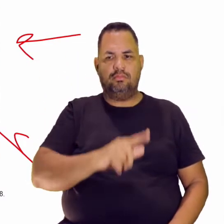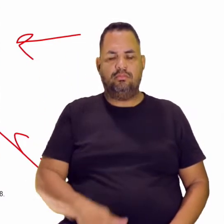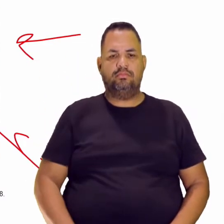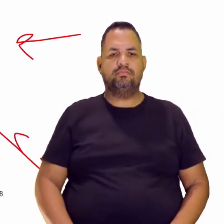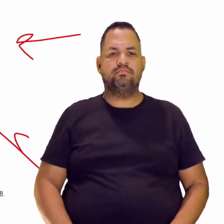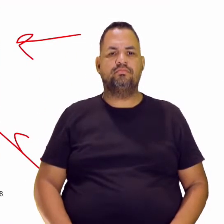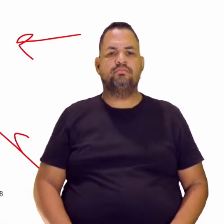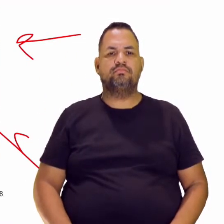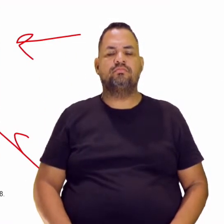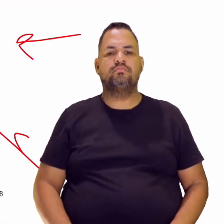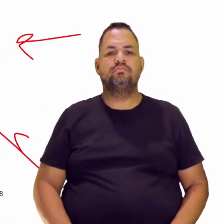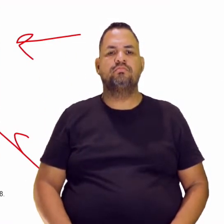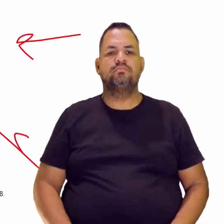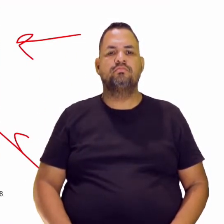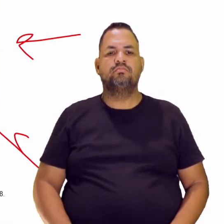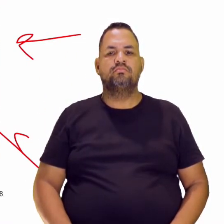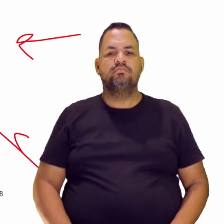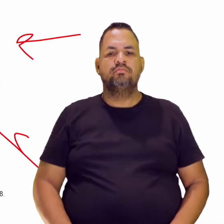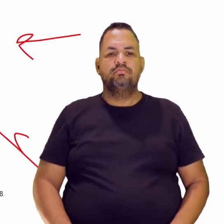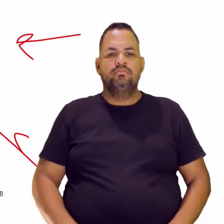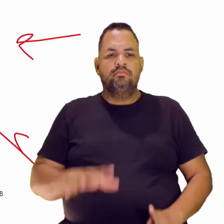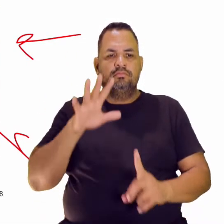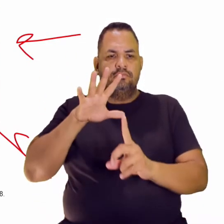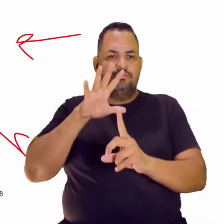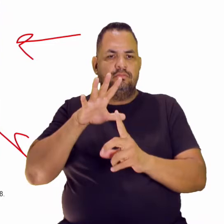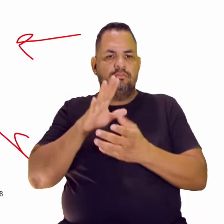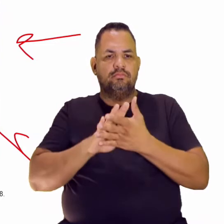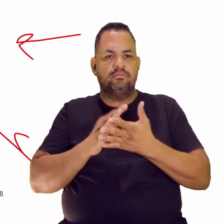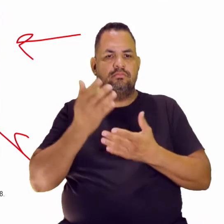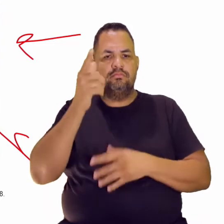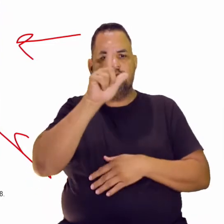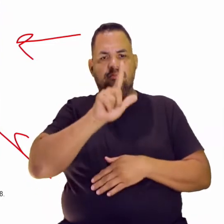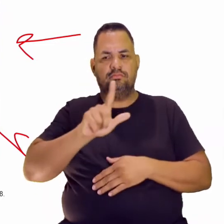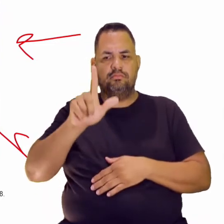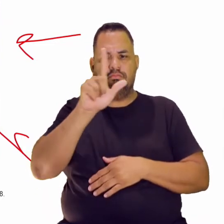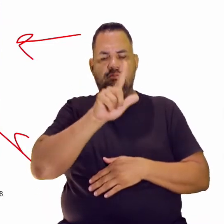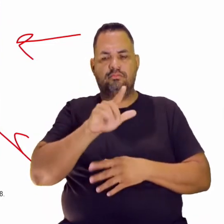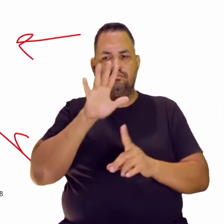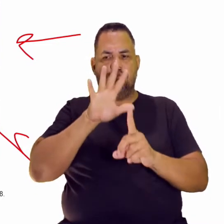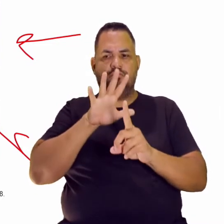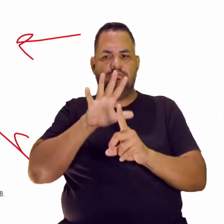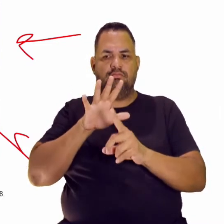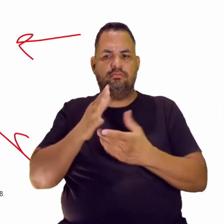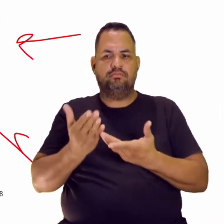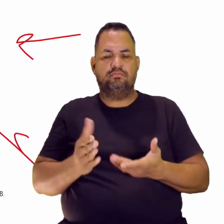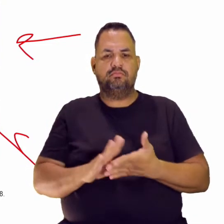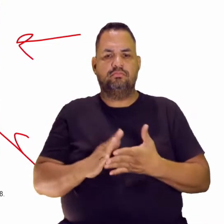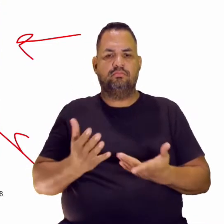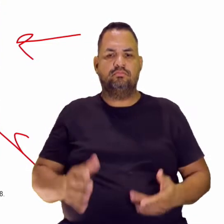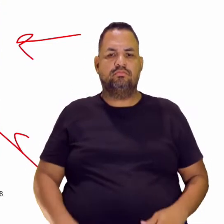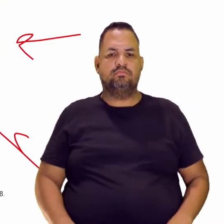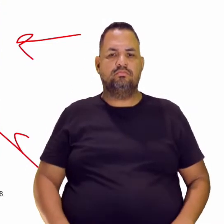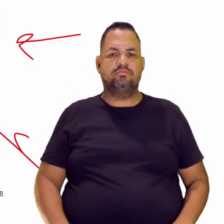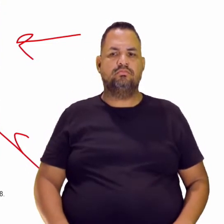literário, tá? Então a influência da literatura europeia, né,